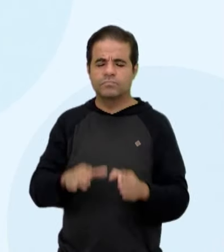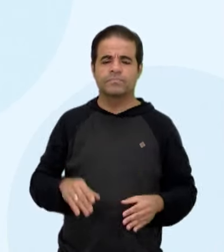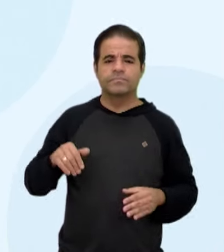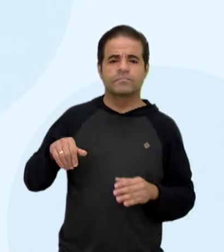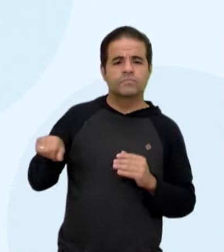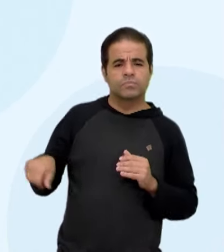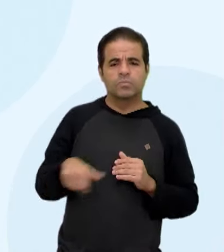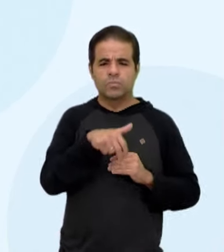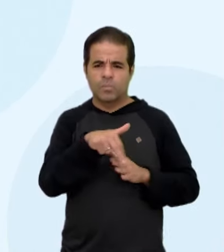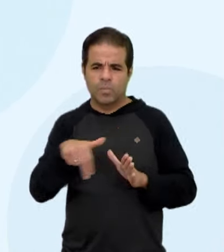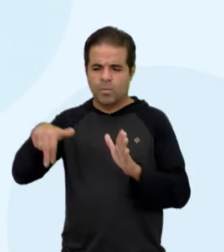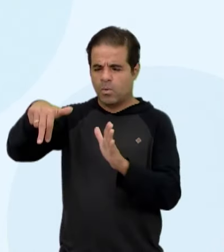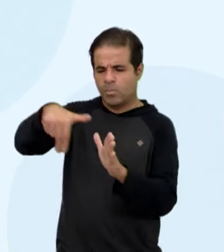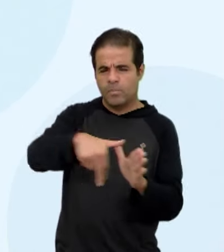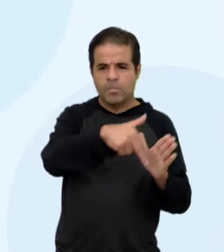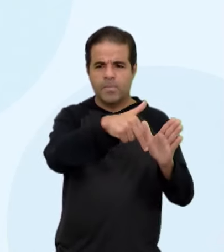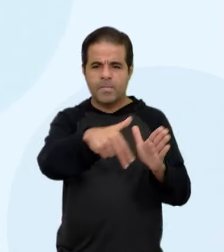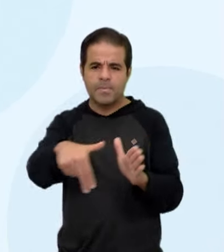longas caminhadas.